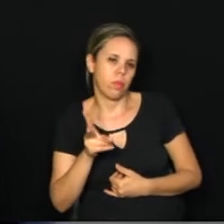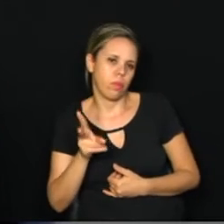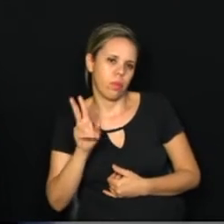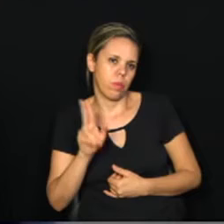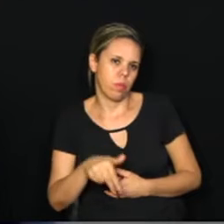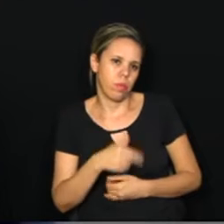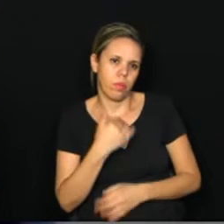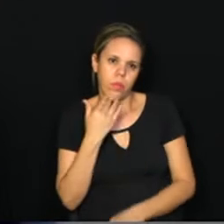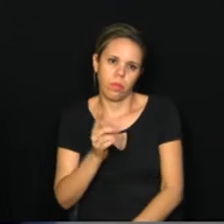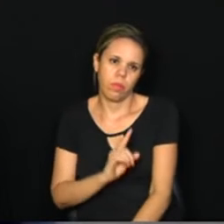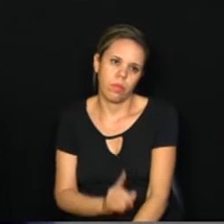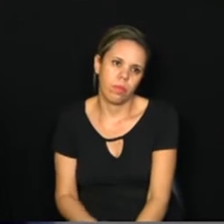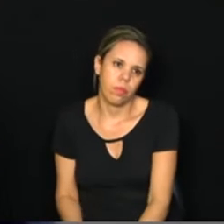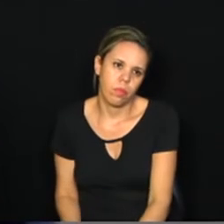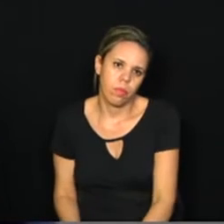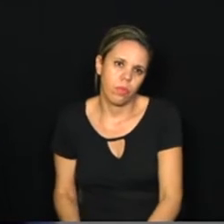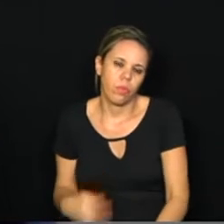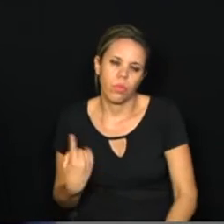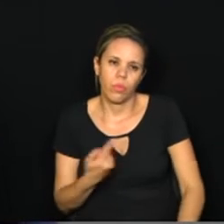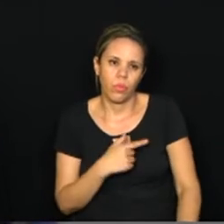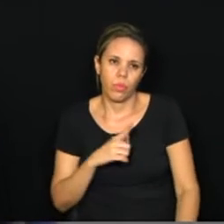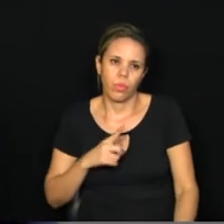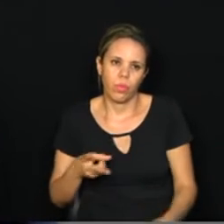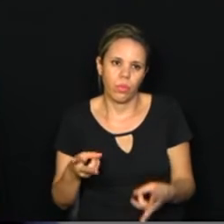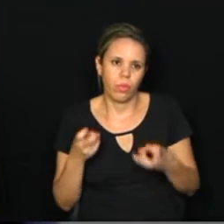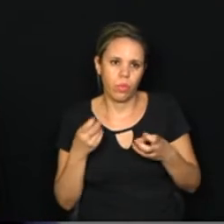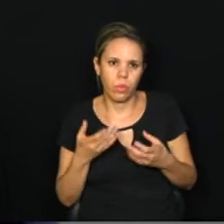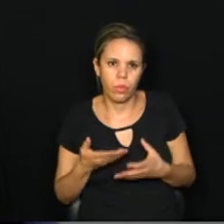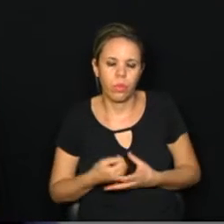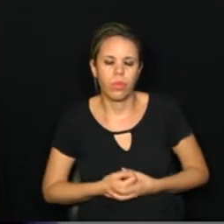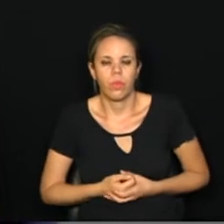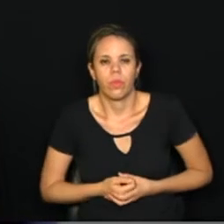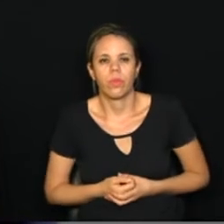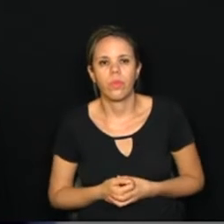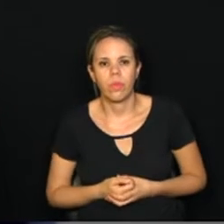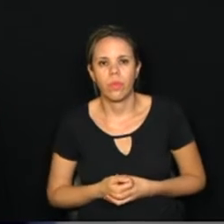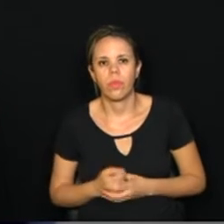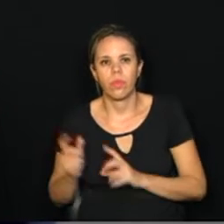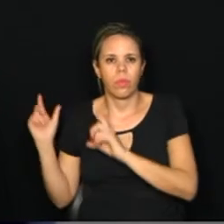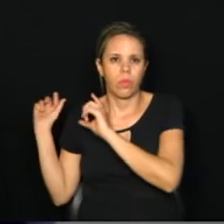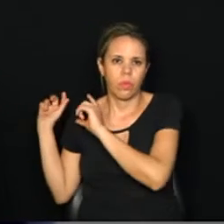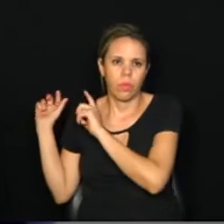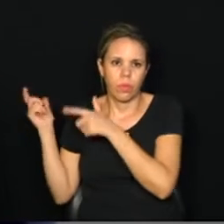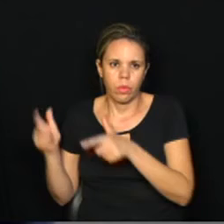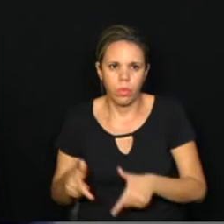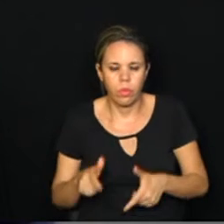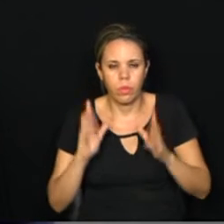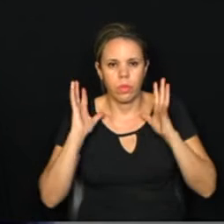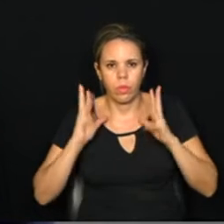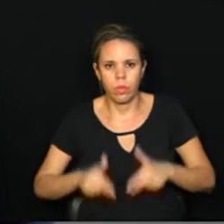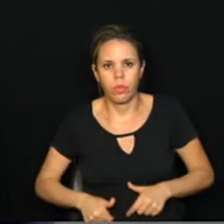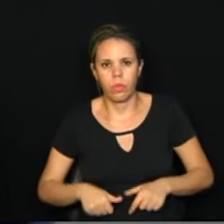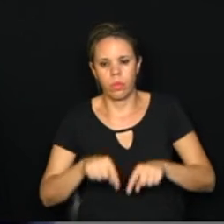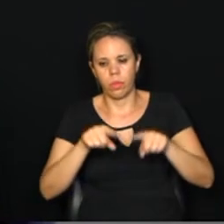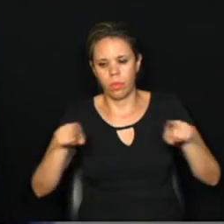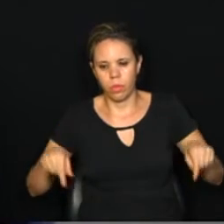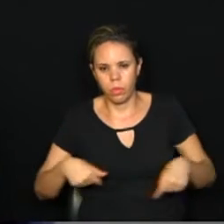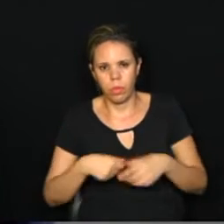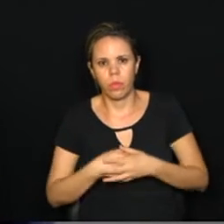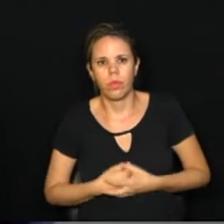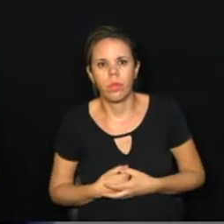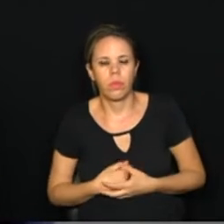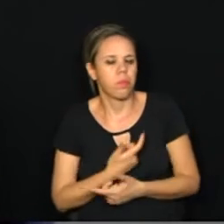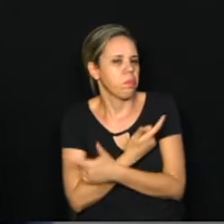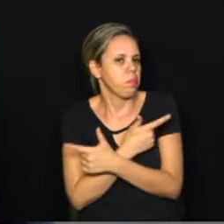é suficiente. O que nós temos observado, tradicionalmente, são limpezas de terreno. Não